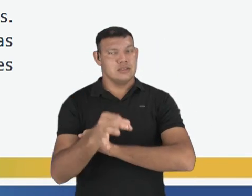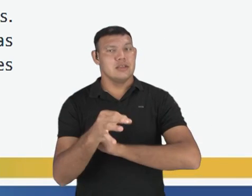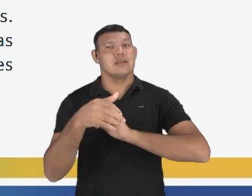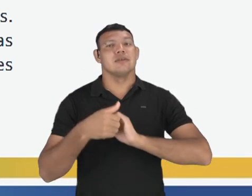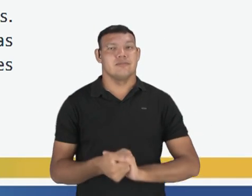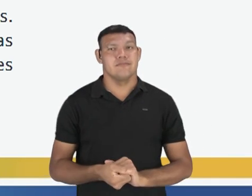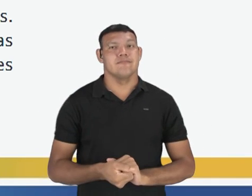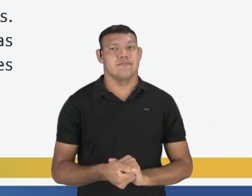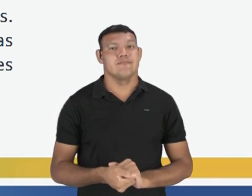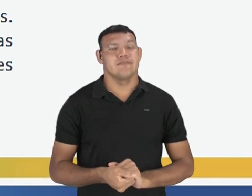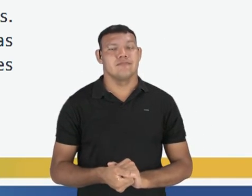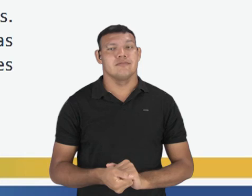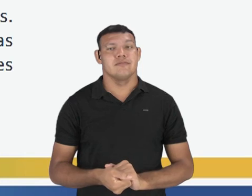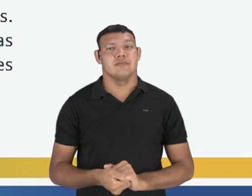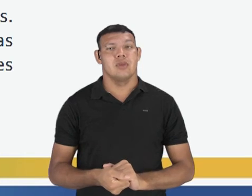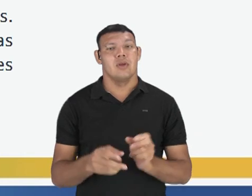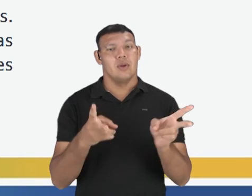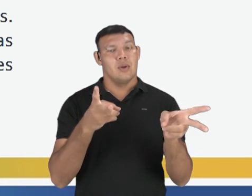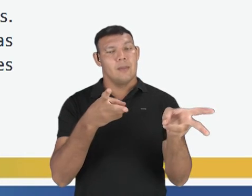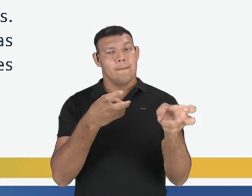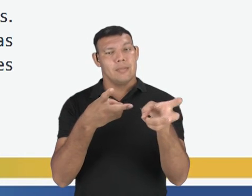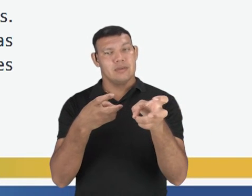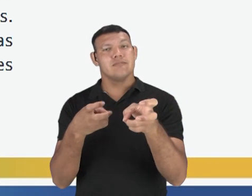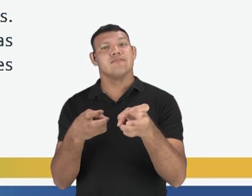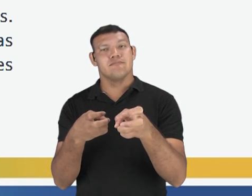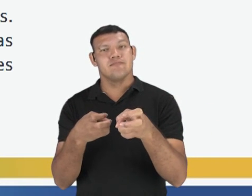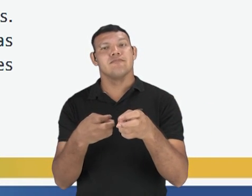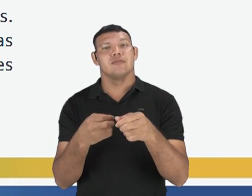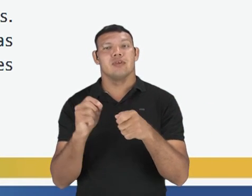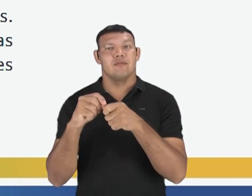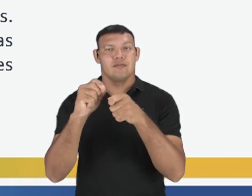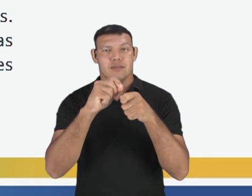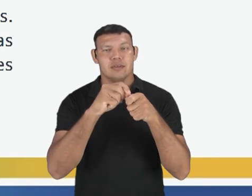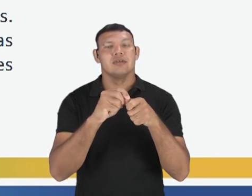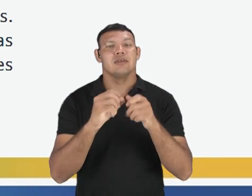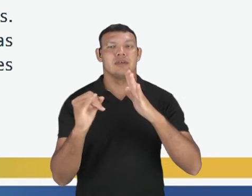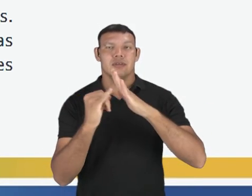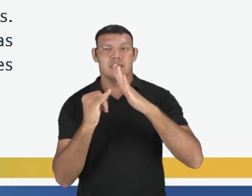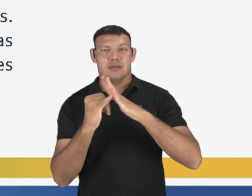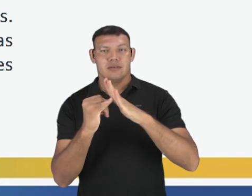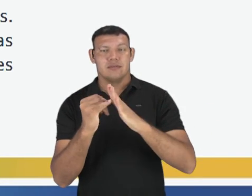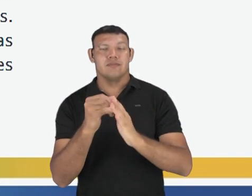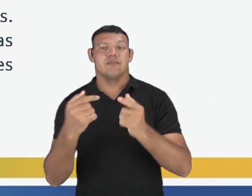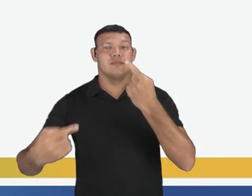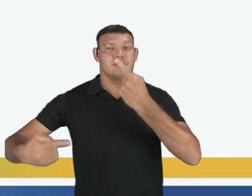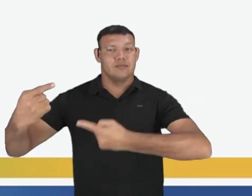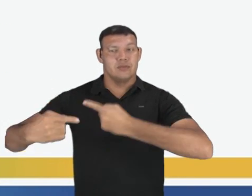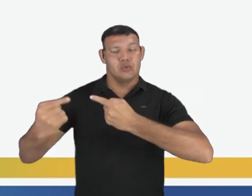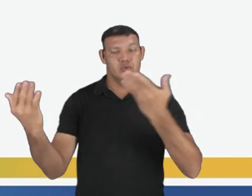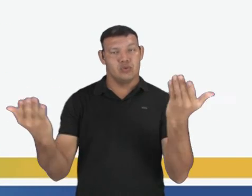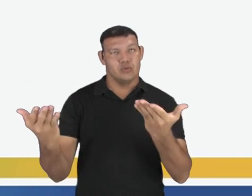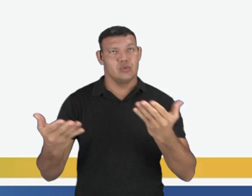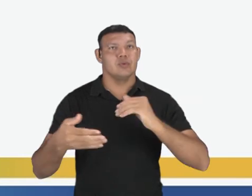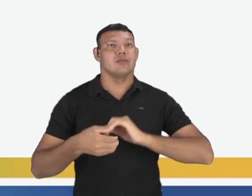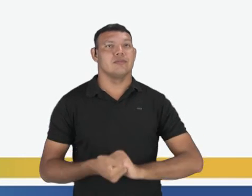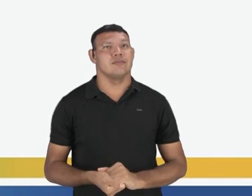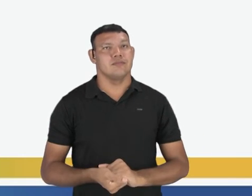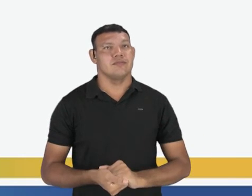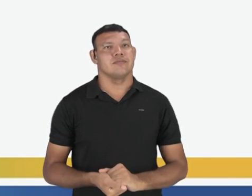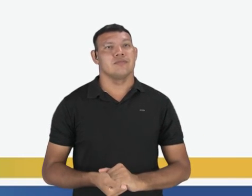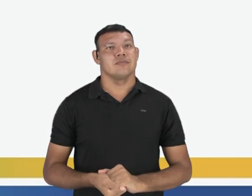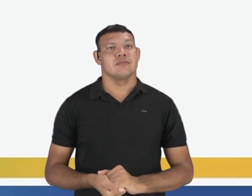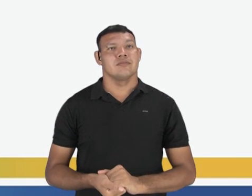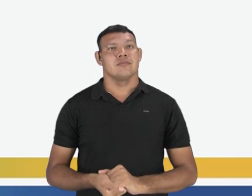heranças liberais que ainda são visíveis na construção das nossas instituições políticas atuais. A.